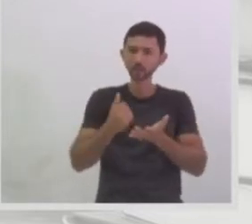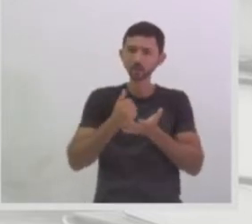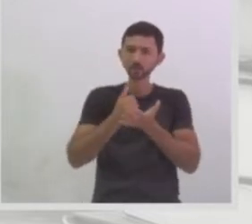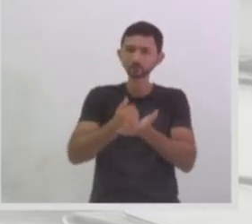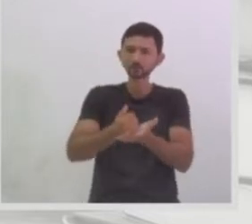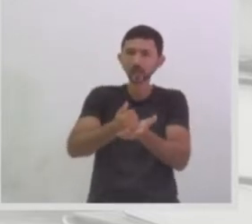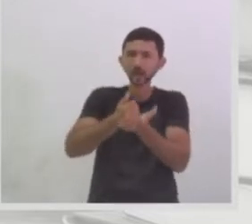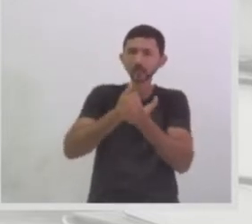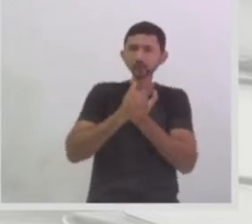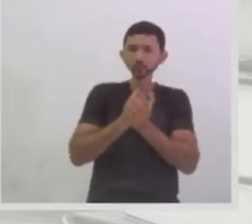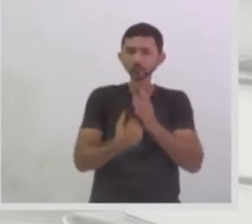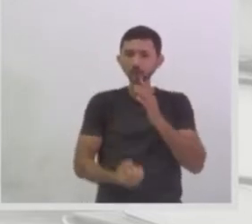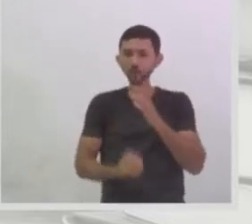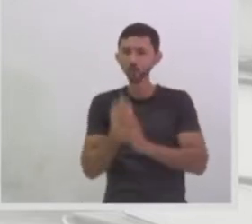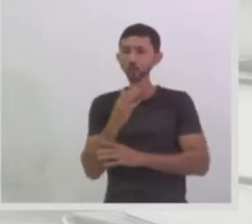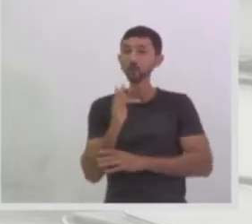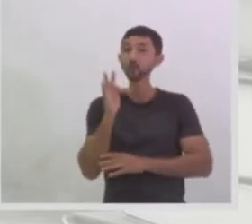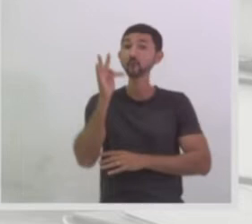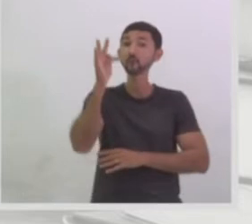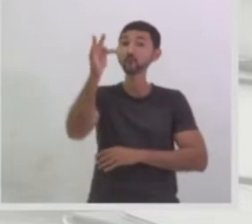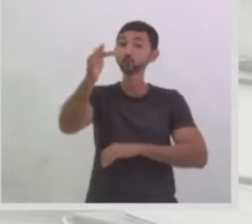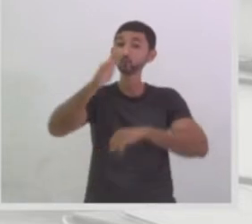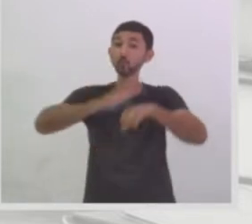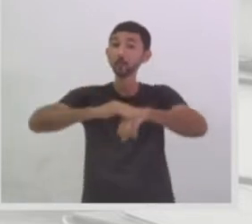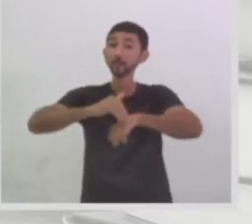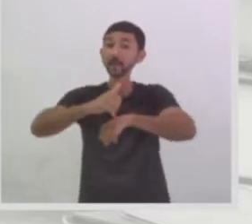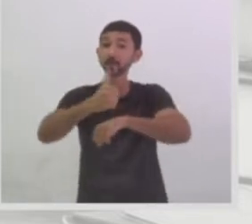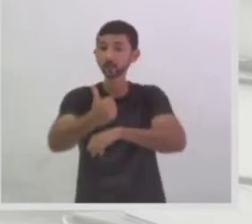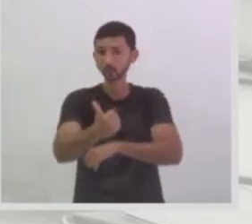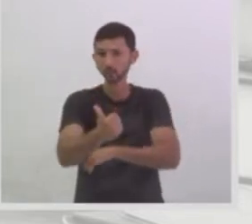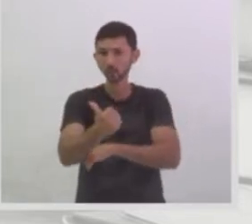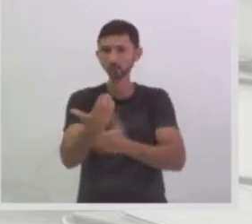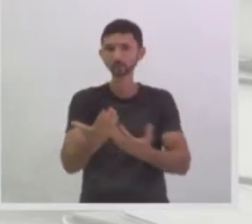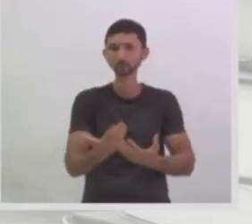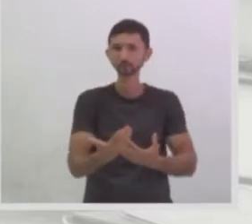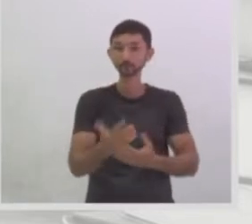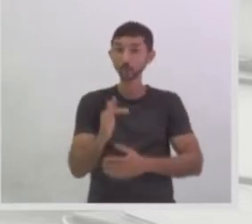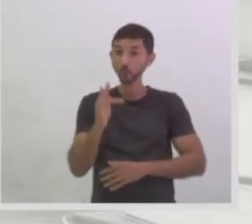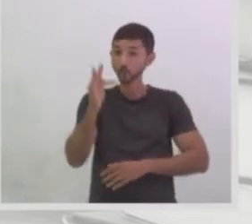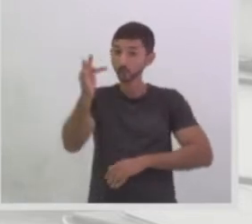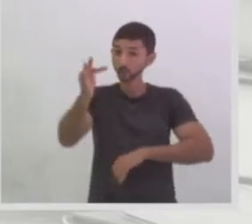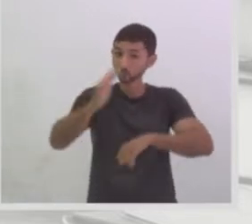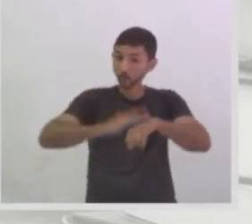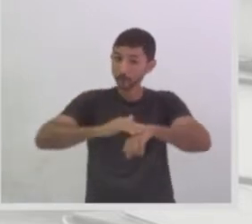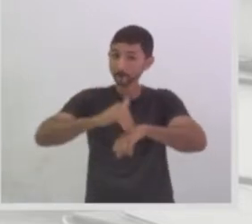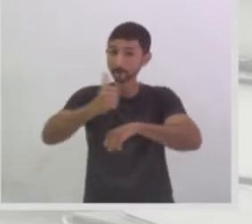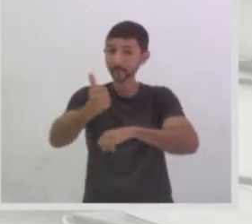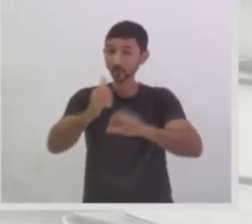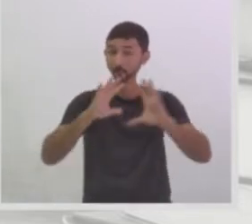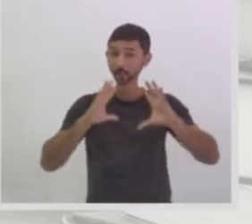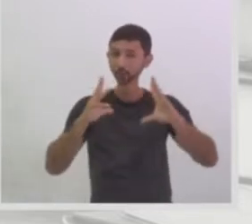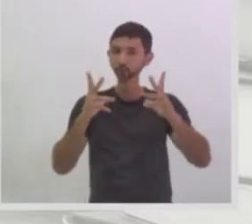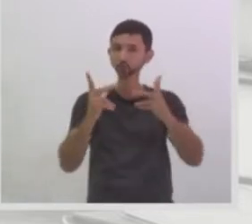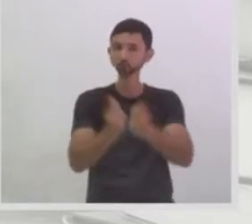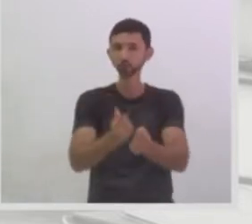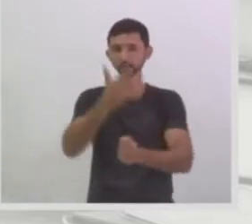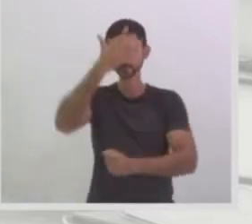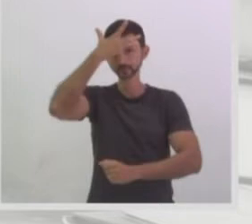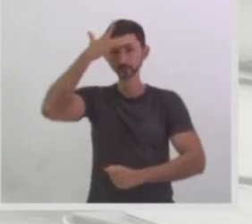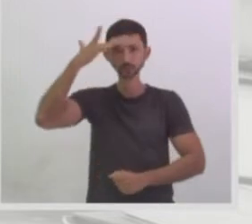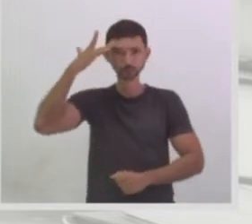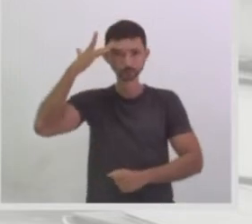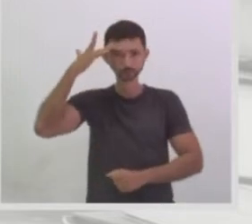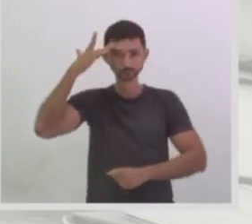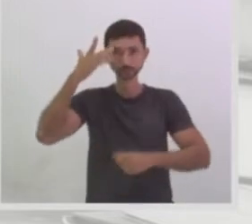de um futuro melhor. Um futuro melhor, mais uma vez eu lembro, um futuro melhor para todos nós, ok?